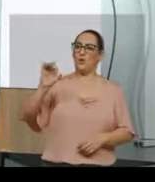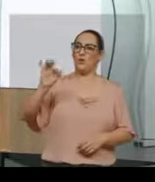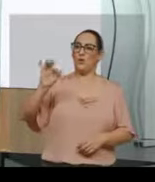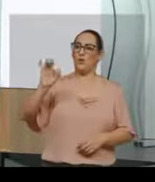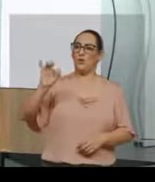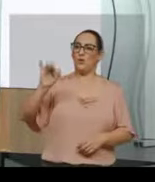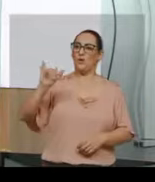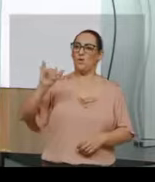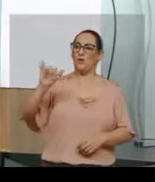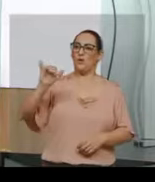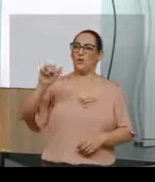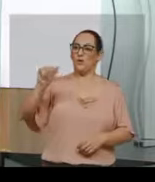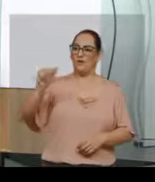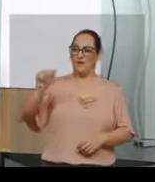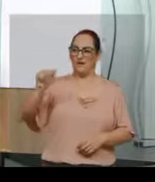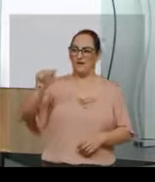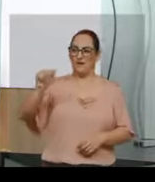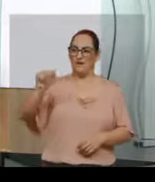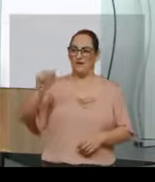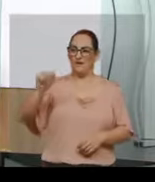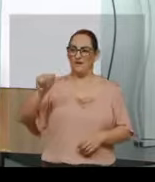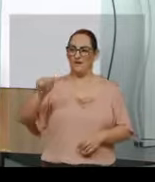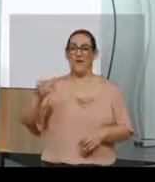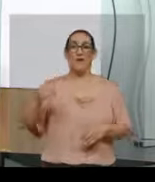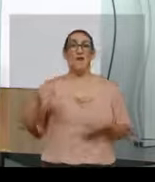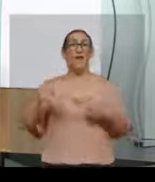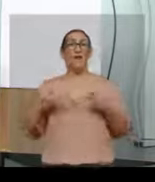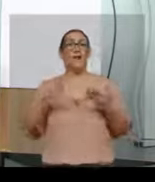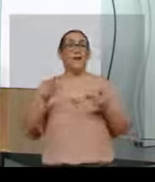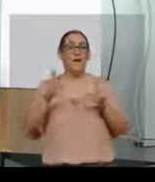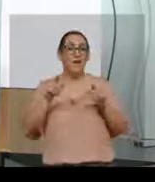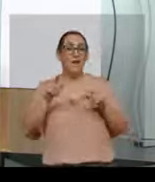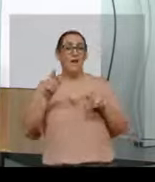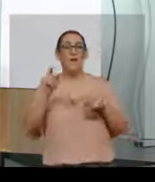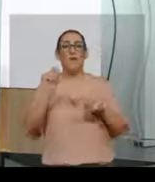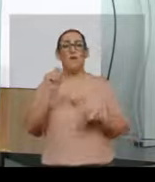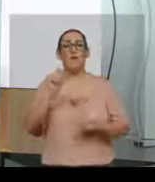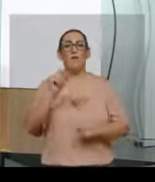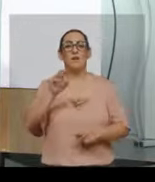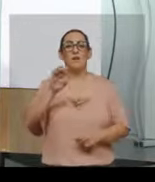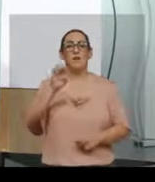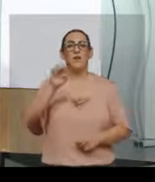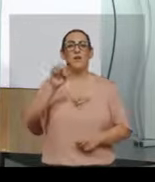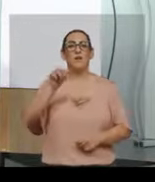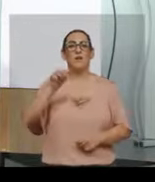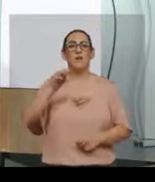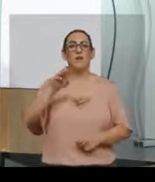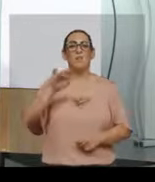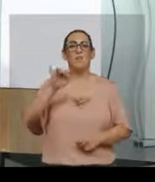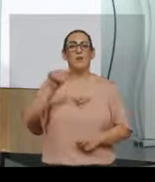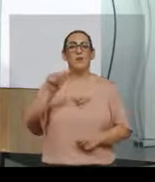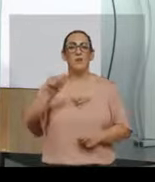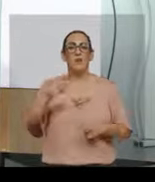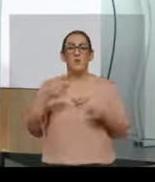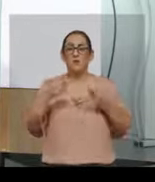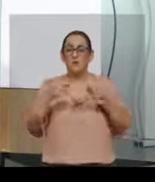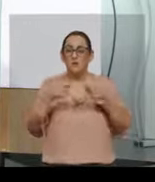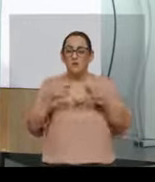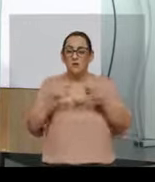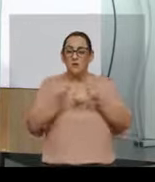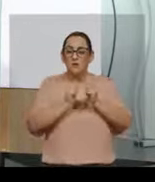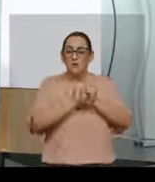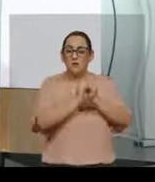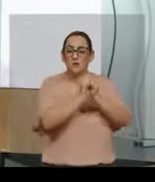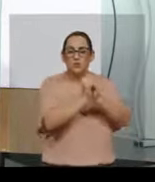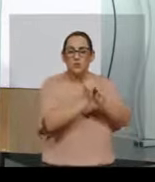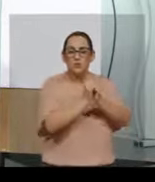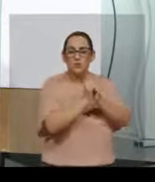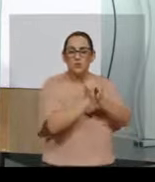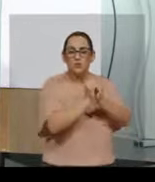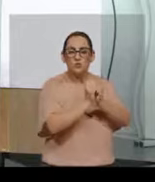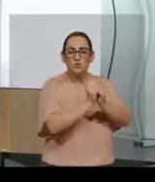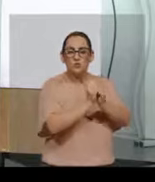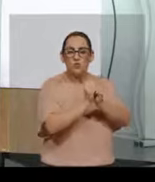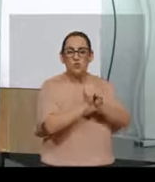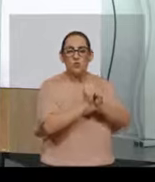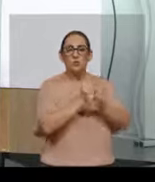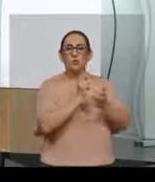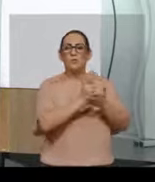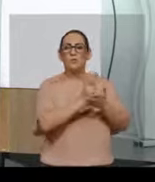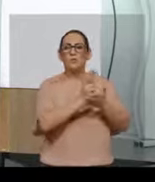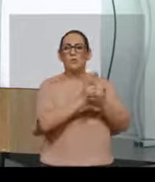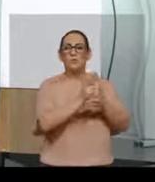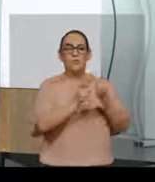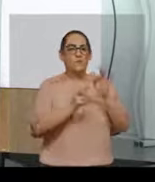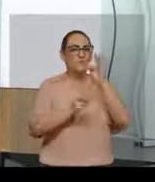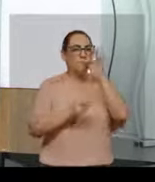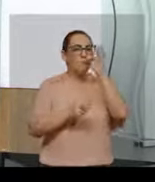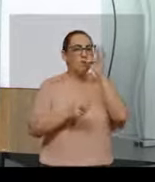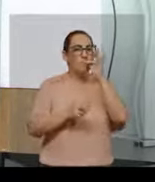Matrotrofia. Vai ser então esses embriões dependentes da mãe, tá? Da planta mãe, e vão ser também